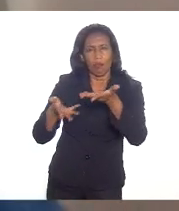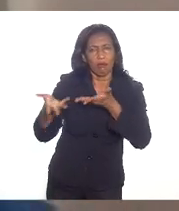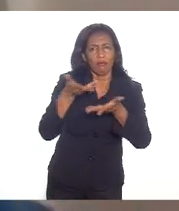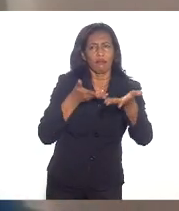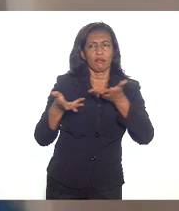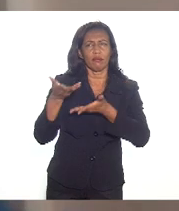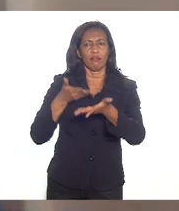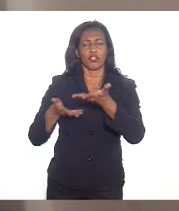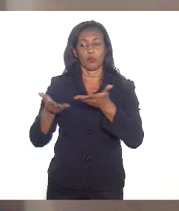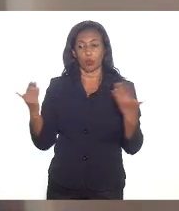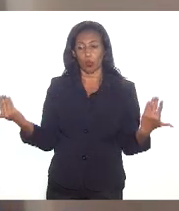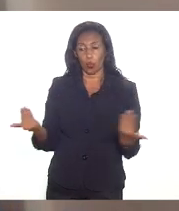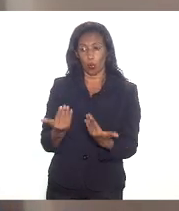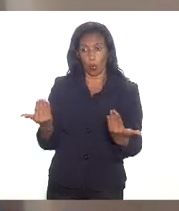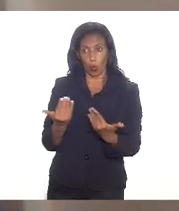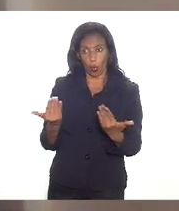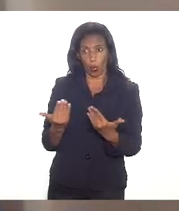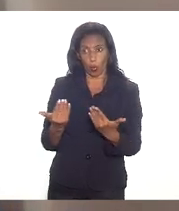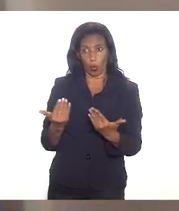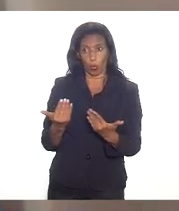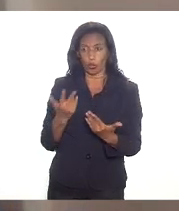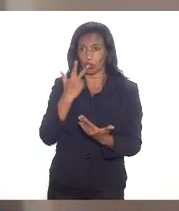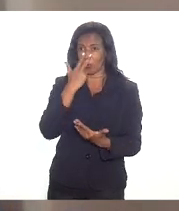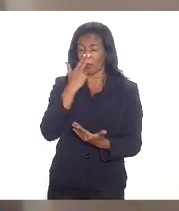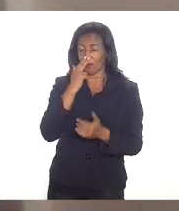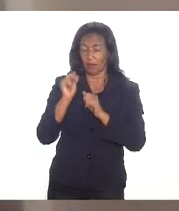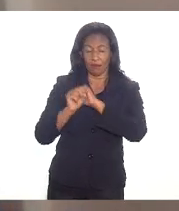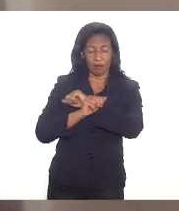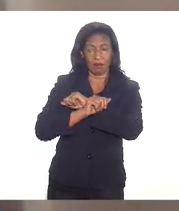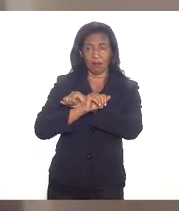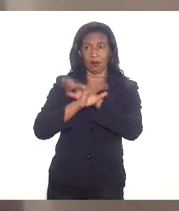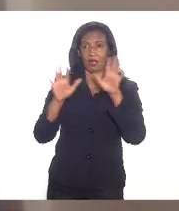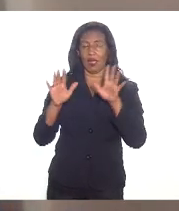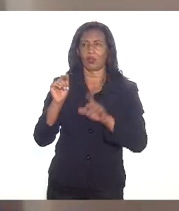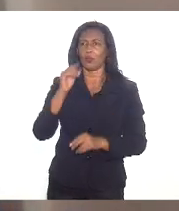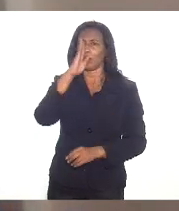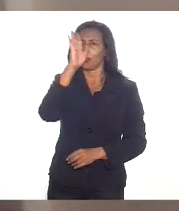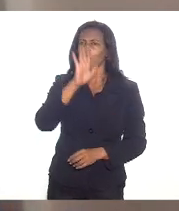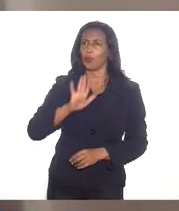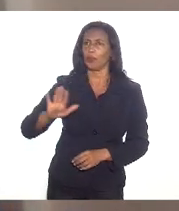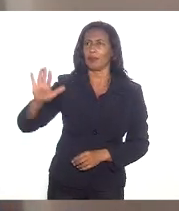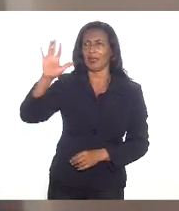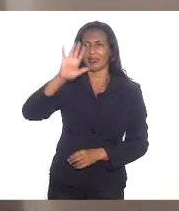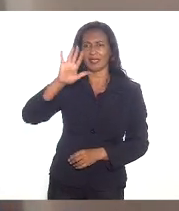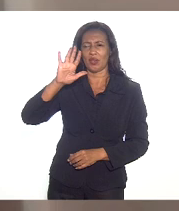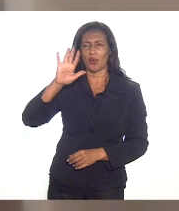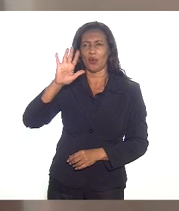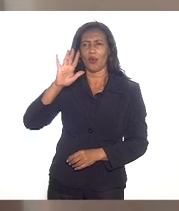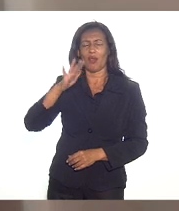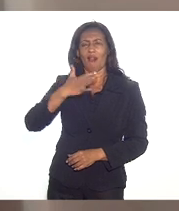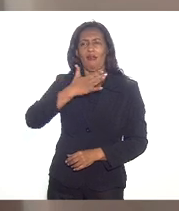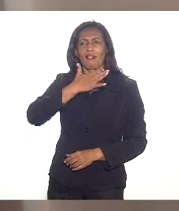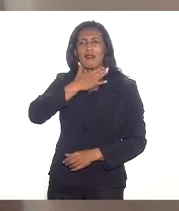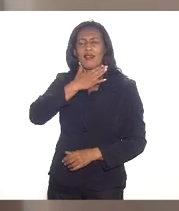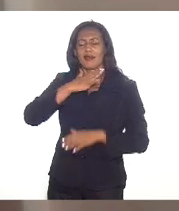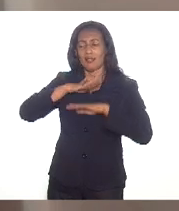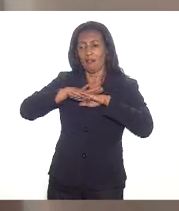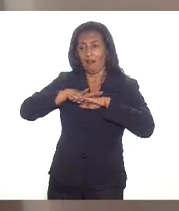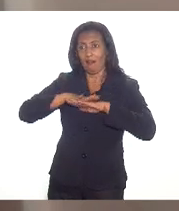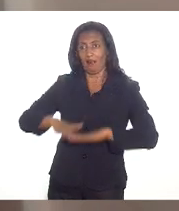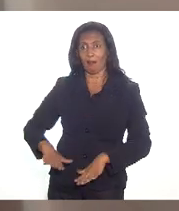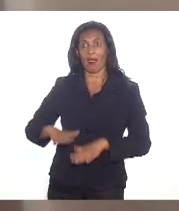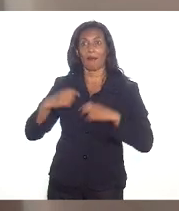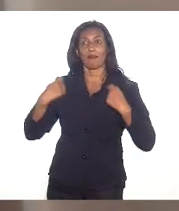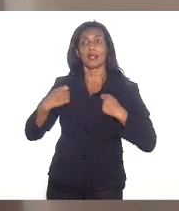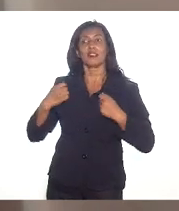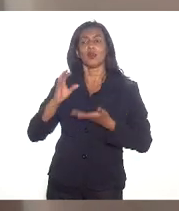disso. Hoje, quer dizer, está ficando cada vez mais claro que para o Brasil sair da crise, os demais países, o